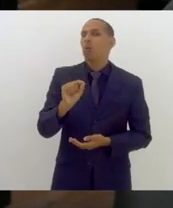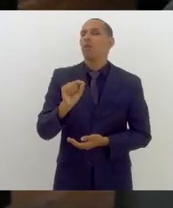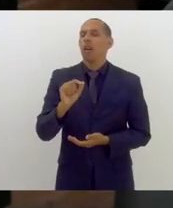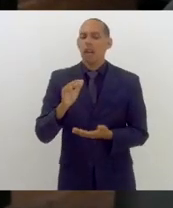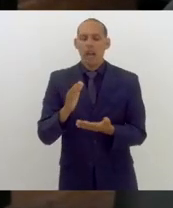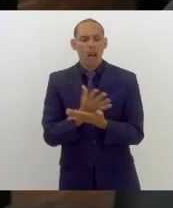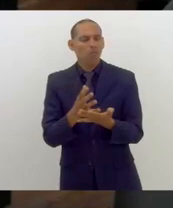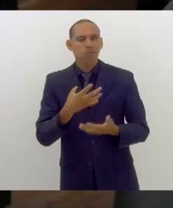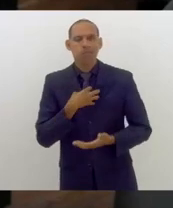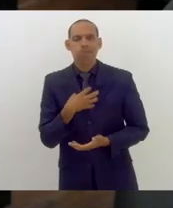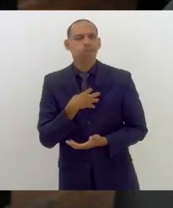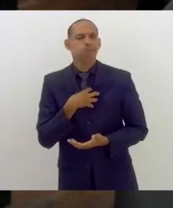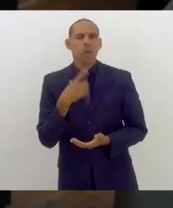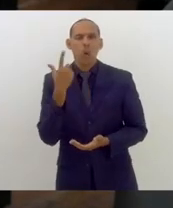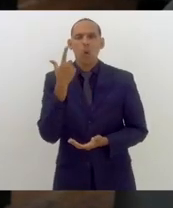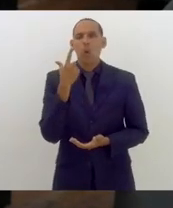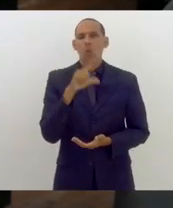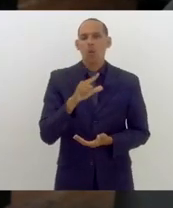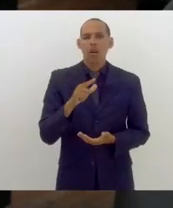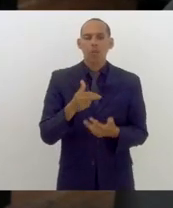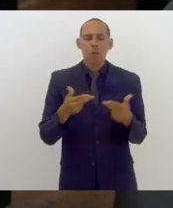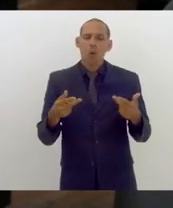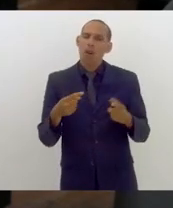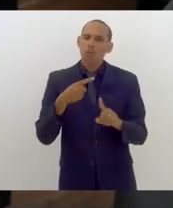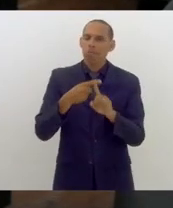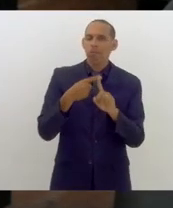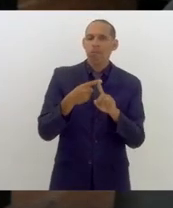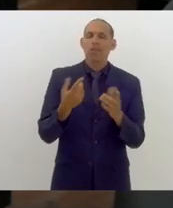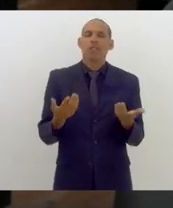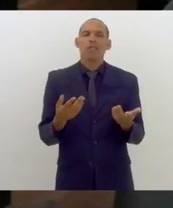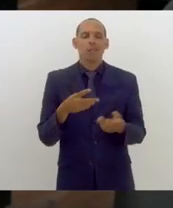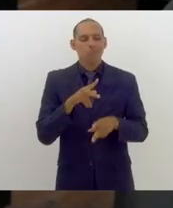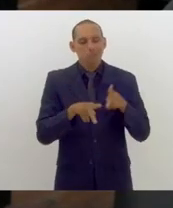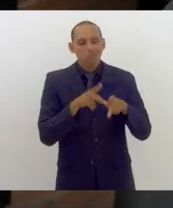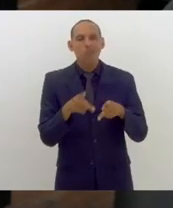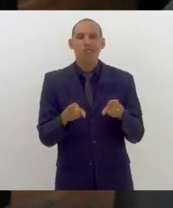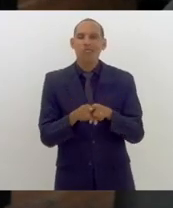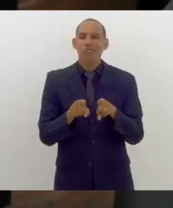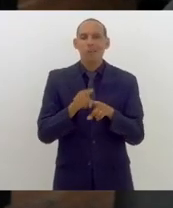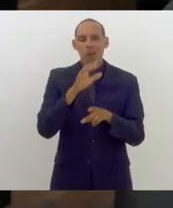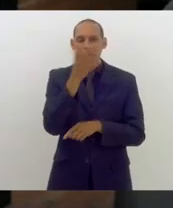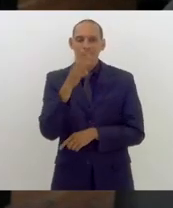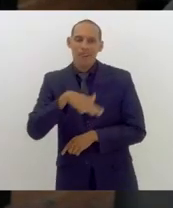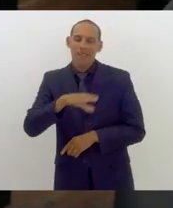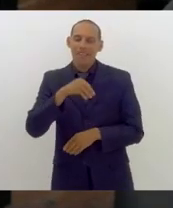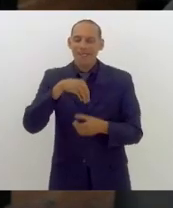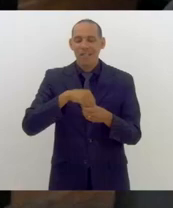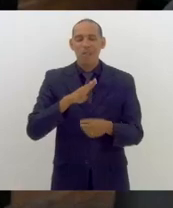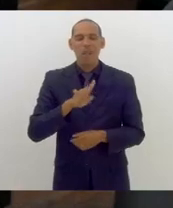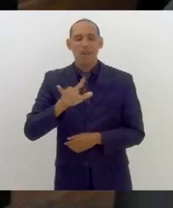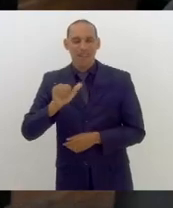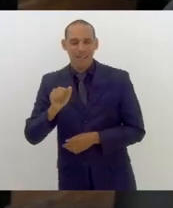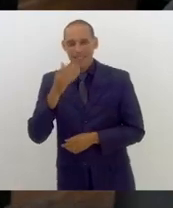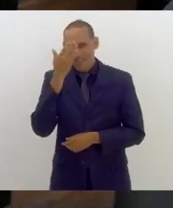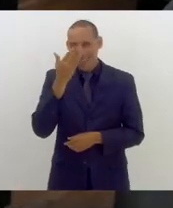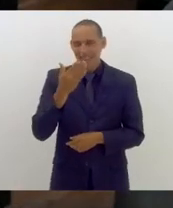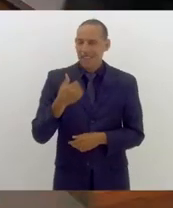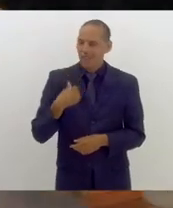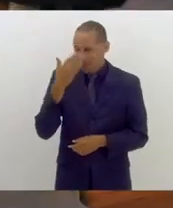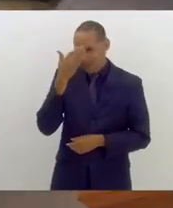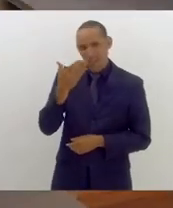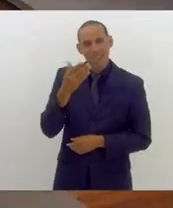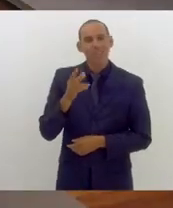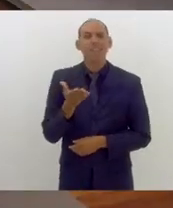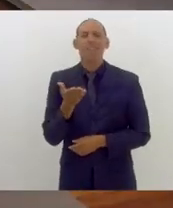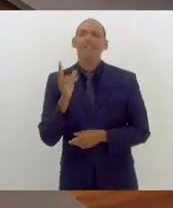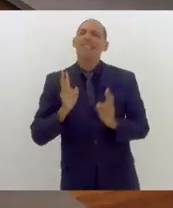alguma forma obter um Resultado positivo para a população e para o meio ambiente da Bahia é isso muito obrigado Eu que agradeço você